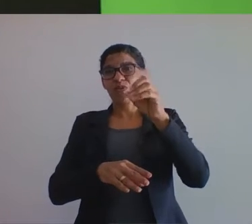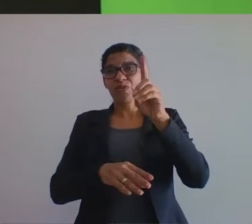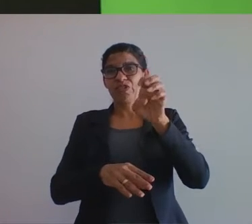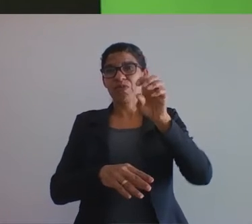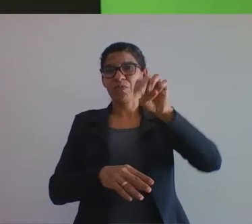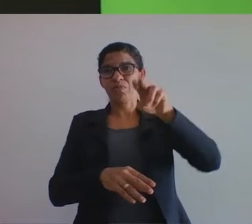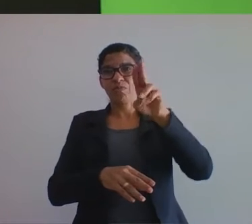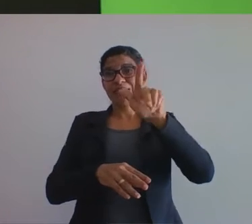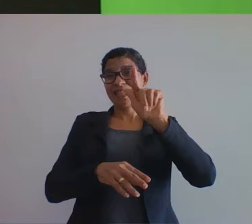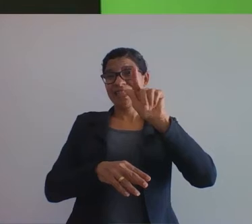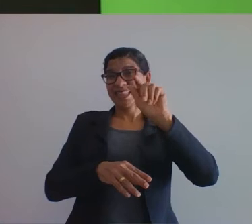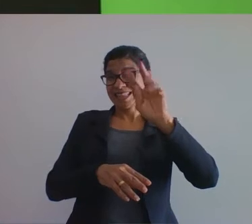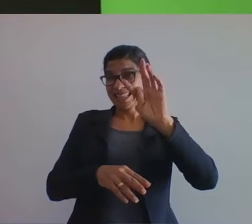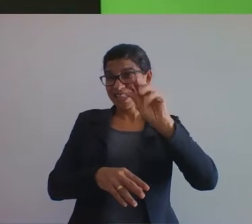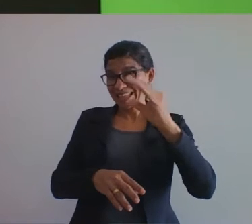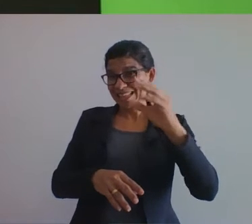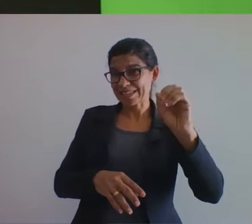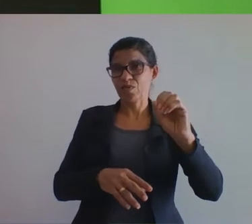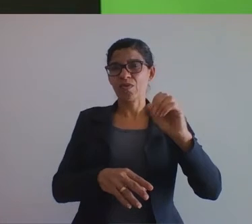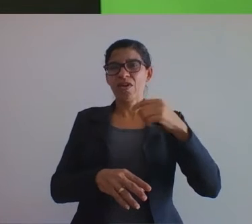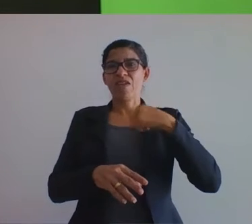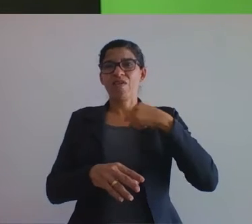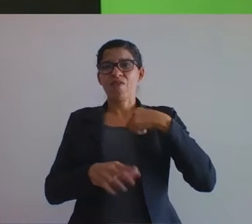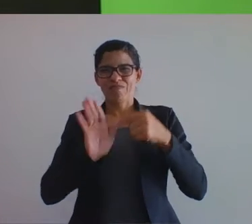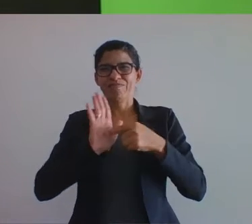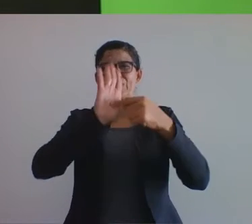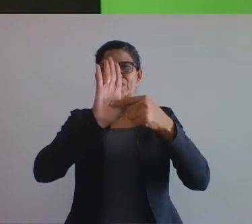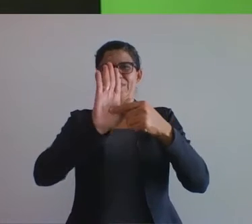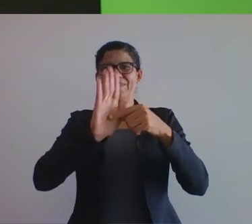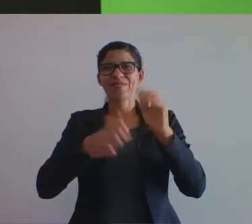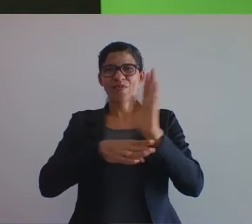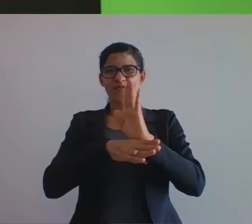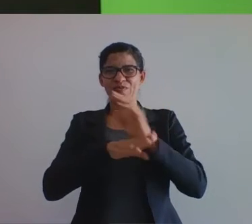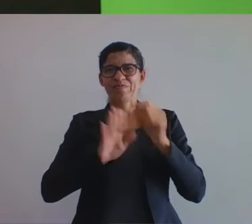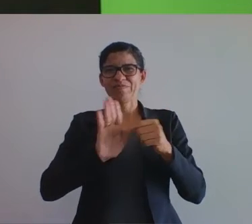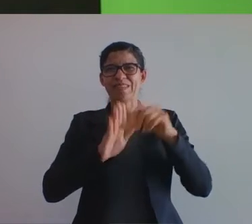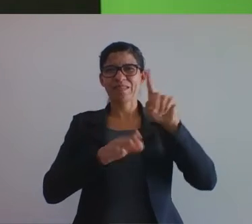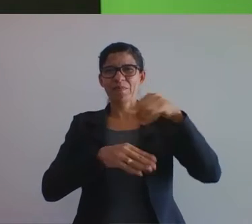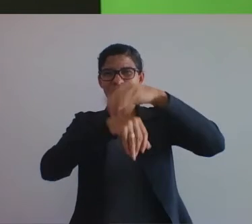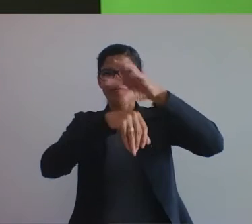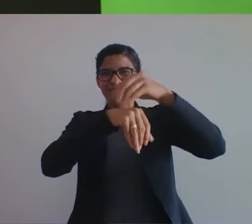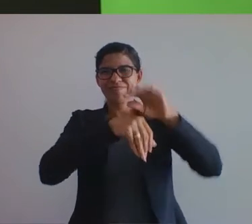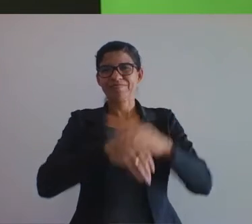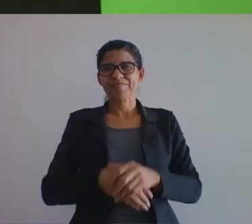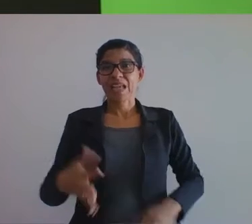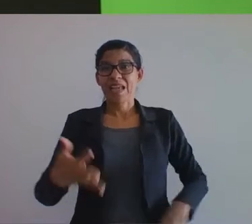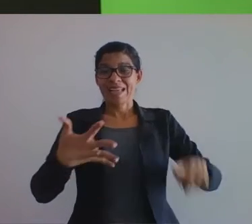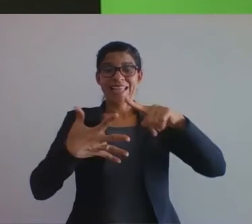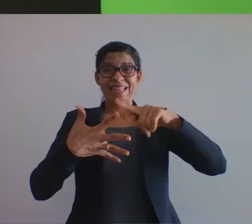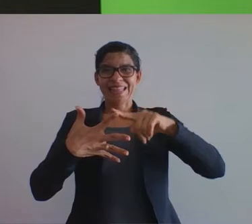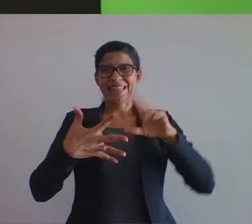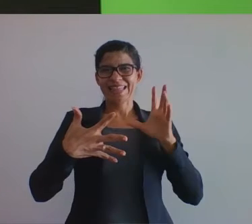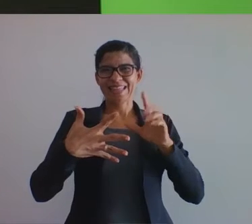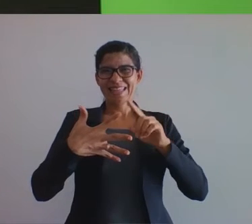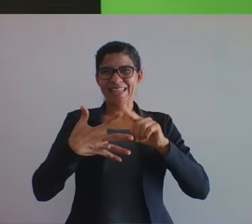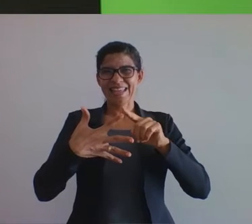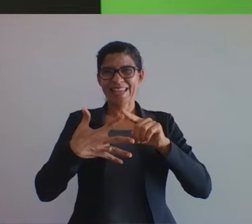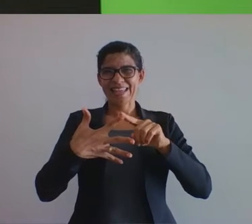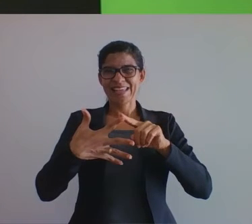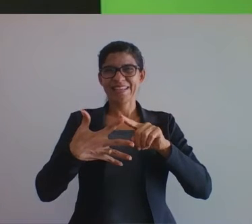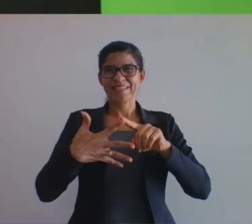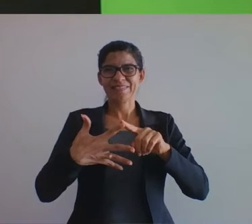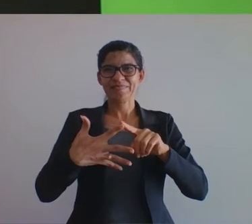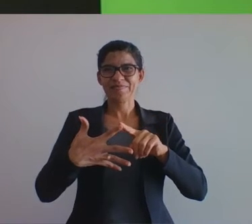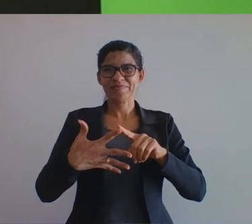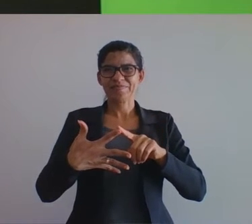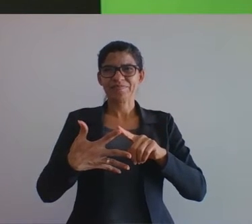Spinoza construiu um sistema de filosofia sobre o modelo de geometria. Ele tentou tirar conclusões filosóficas de